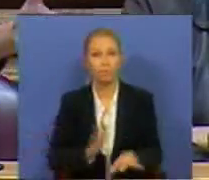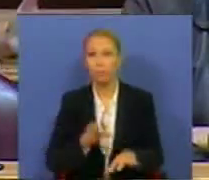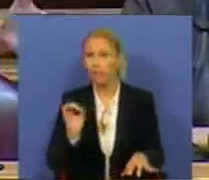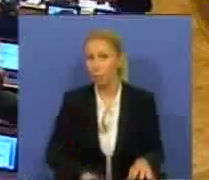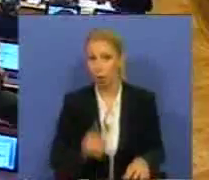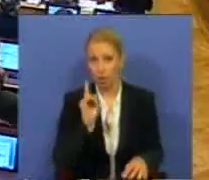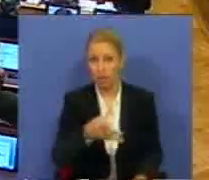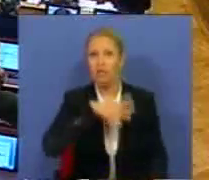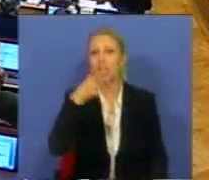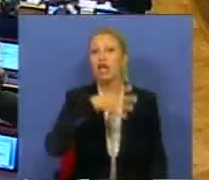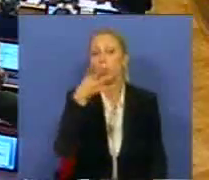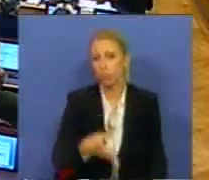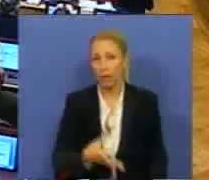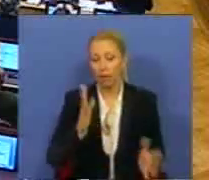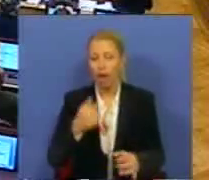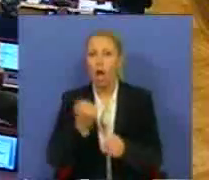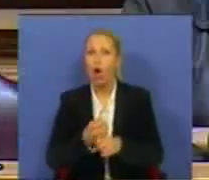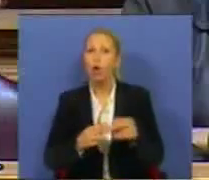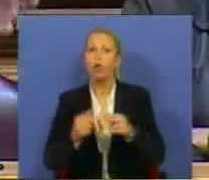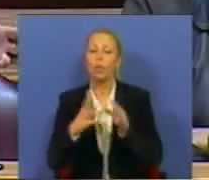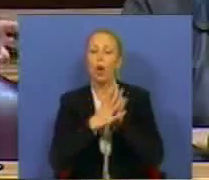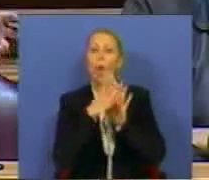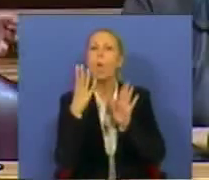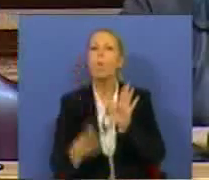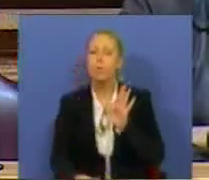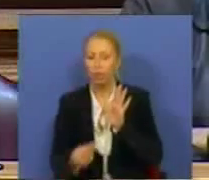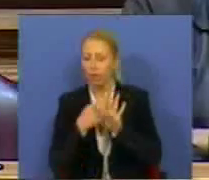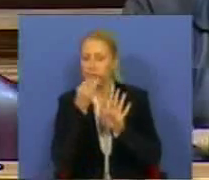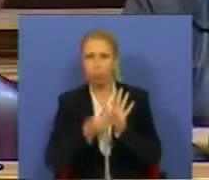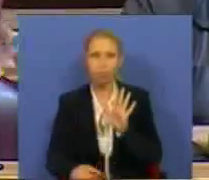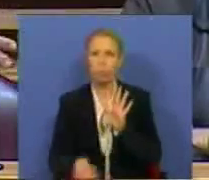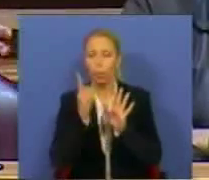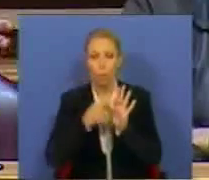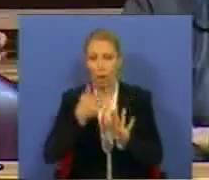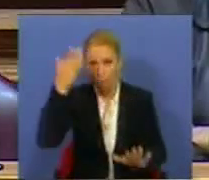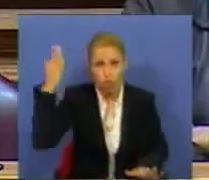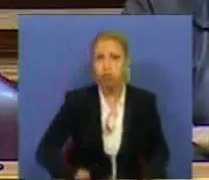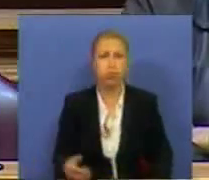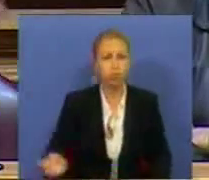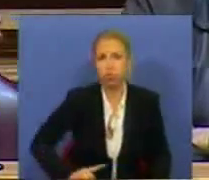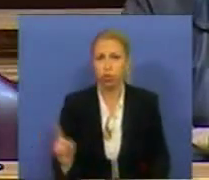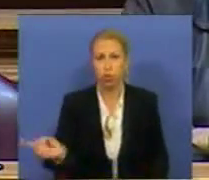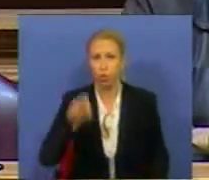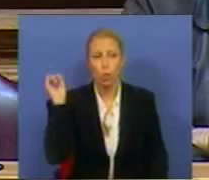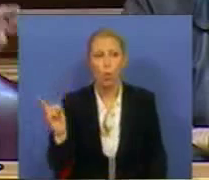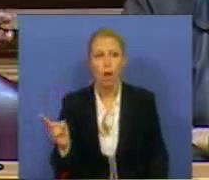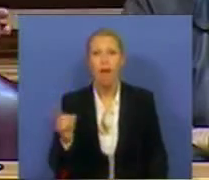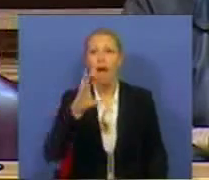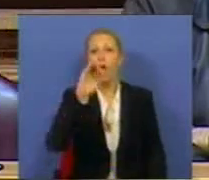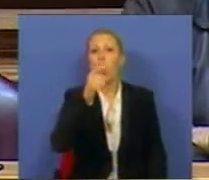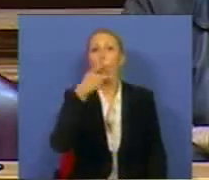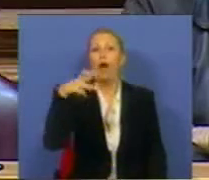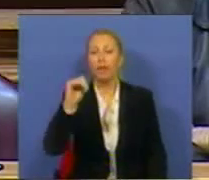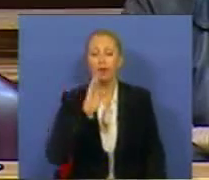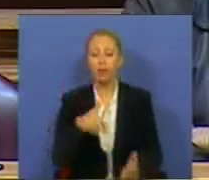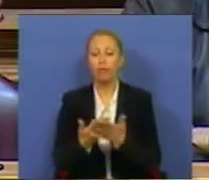se explica que se tenha construído um modelo tão kafkiano, mas um modelo tão injusto, em que as cotas impediam que